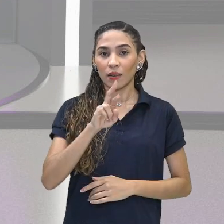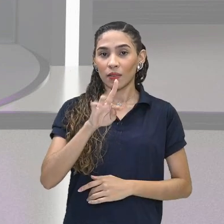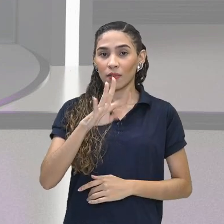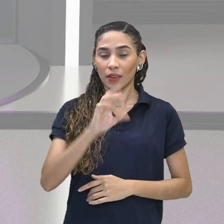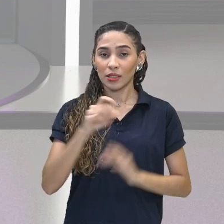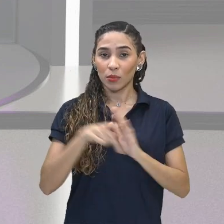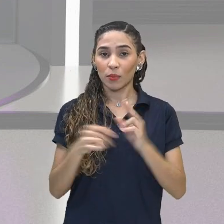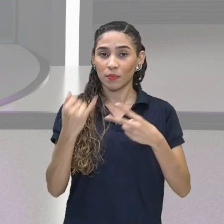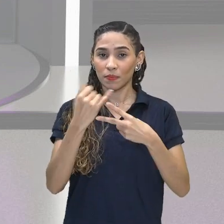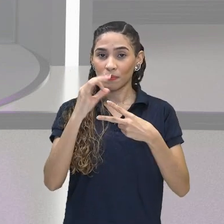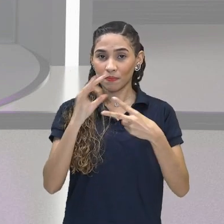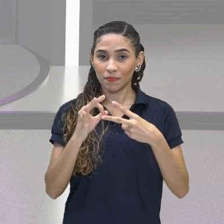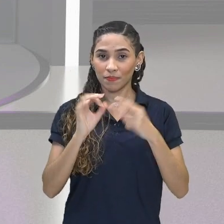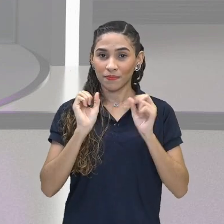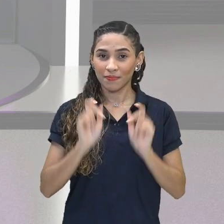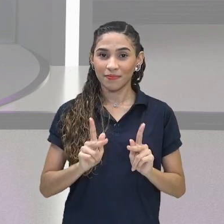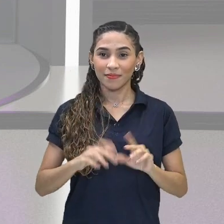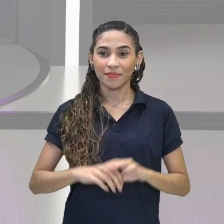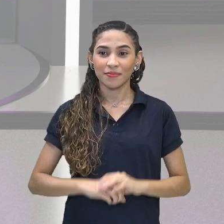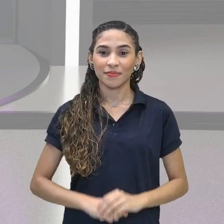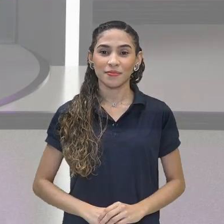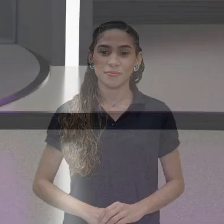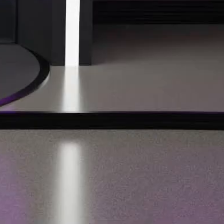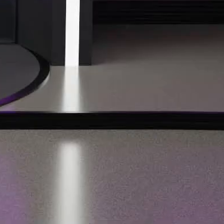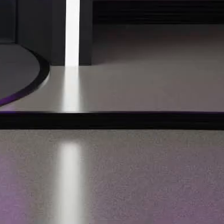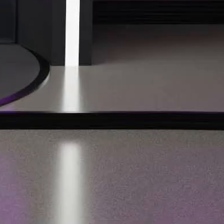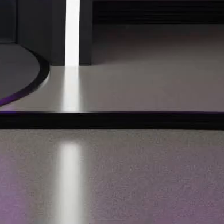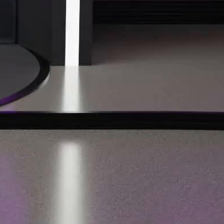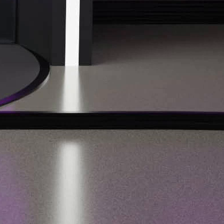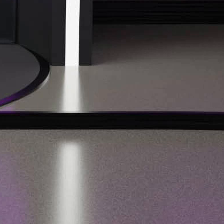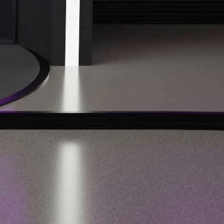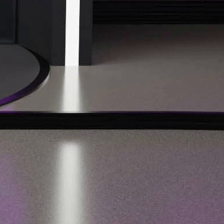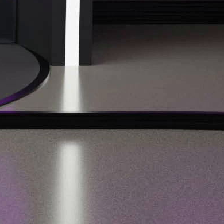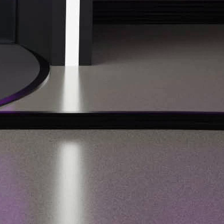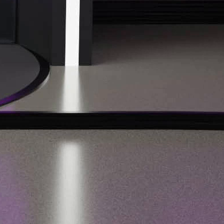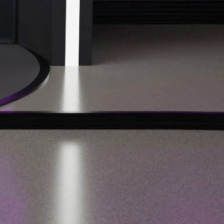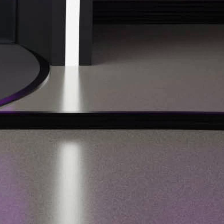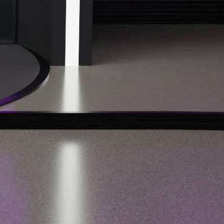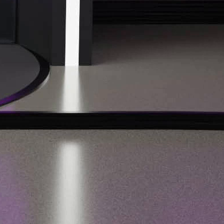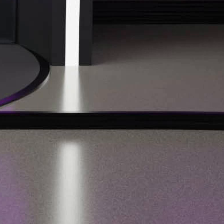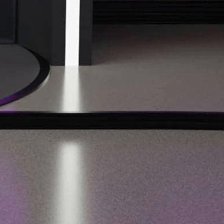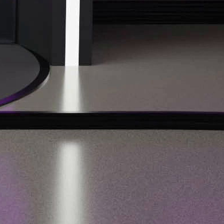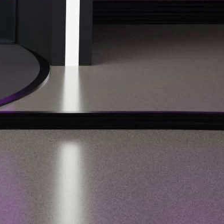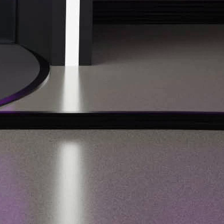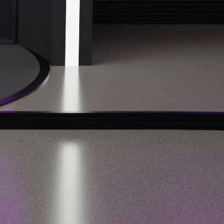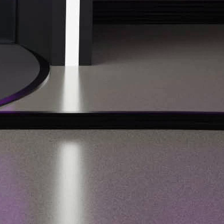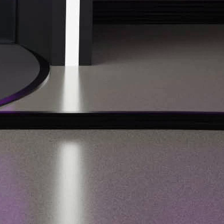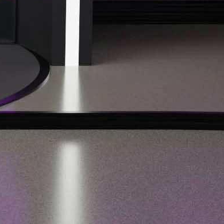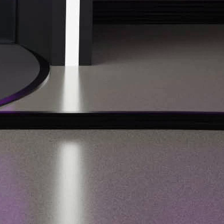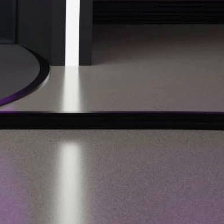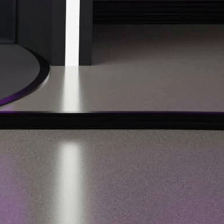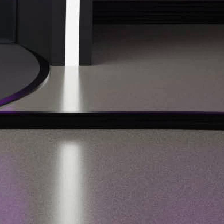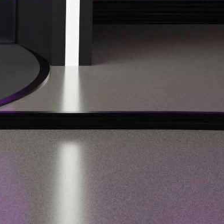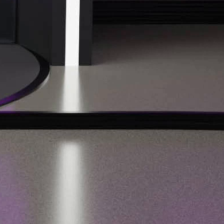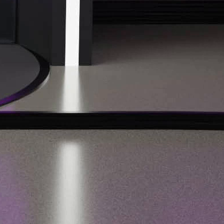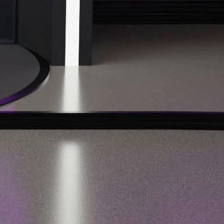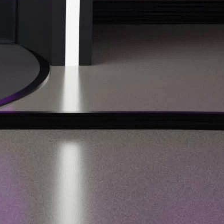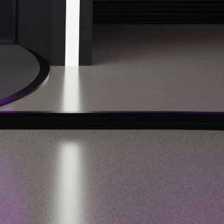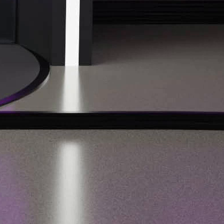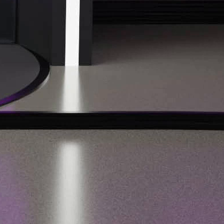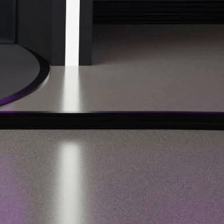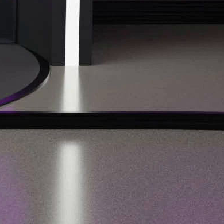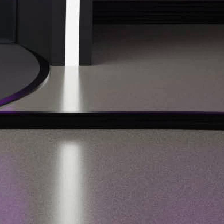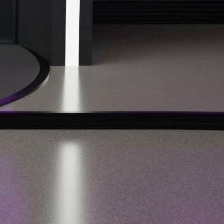nosso polígono, ok? Alguns polígonos eles vão sempre possuir os lados com medidas